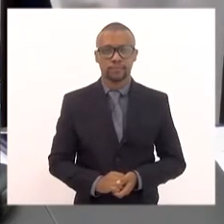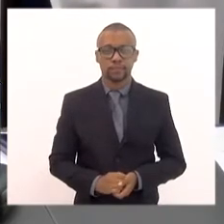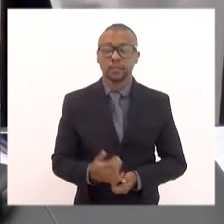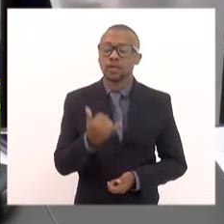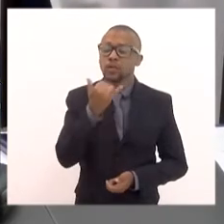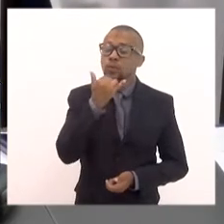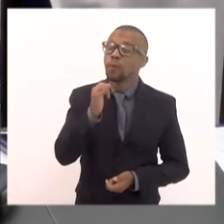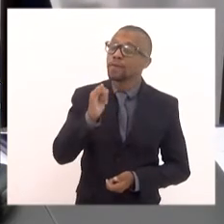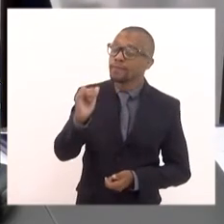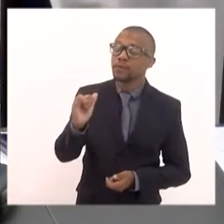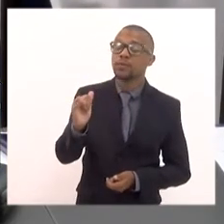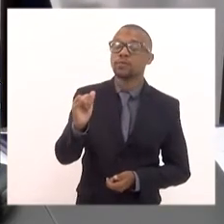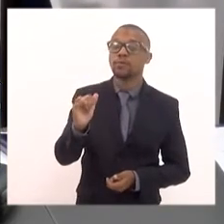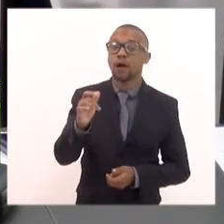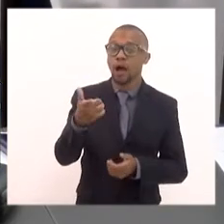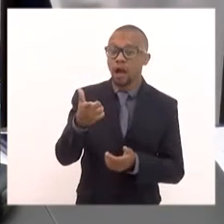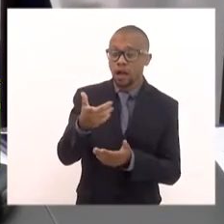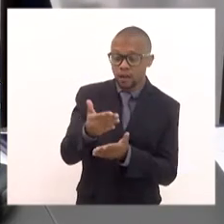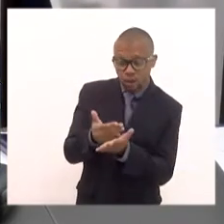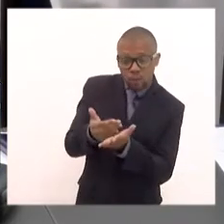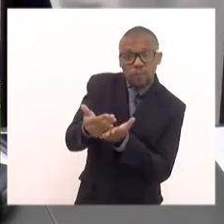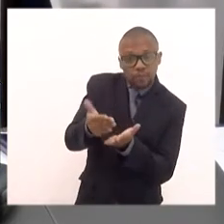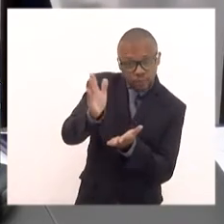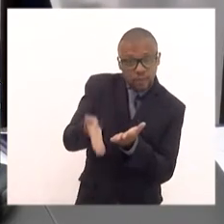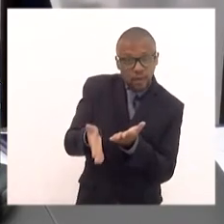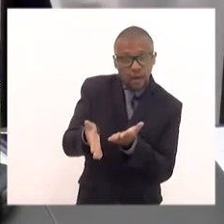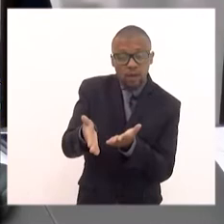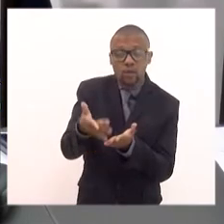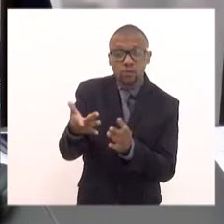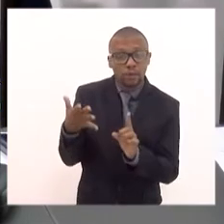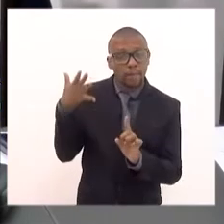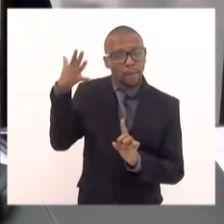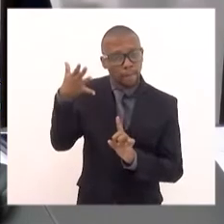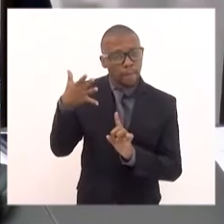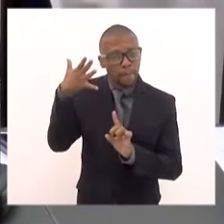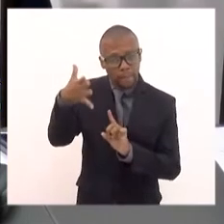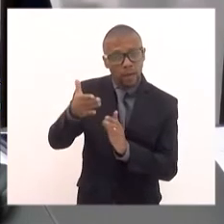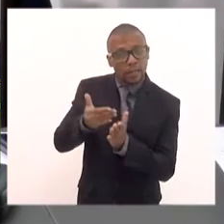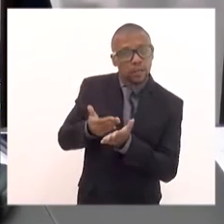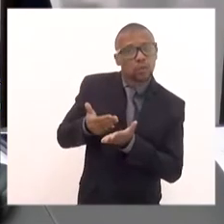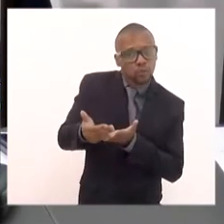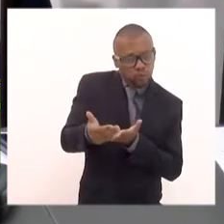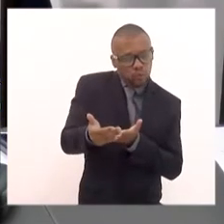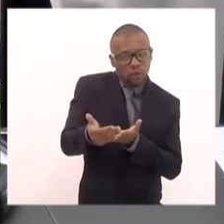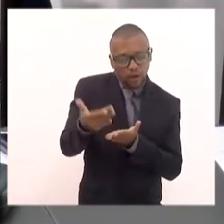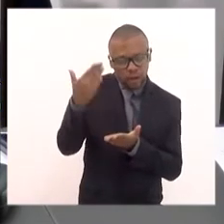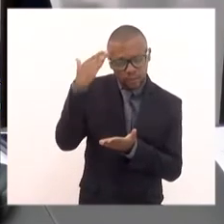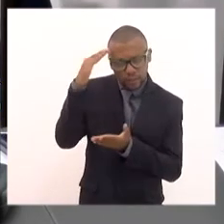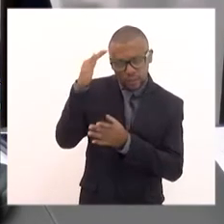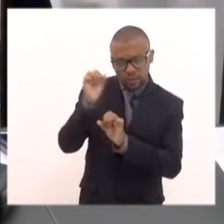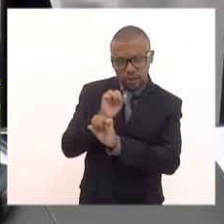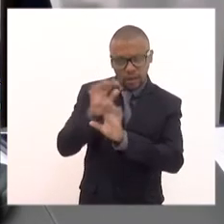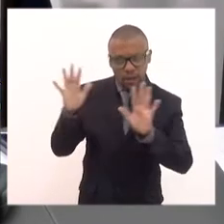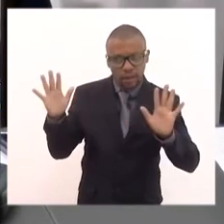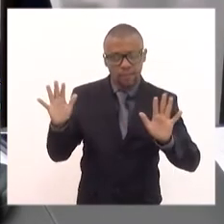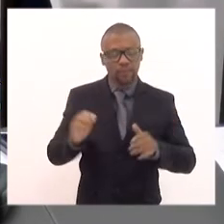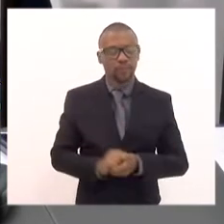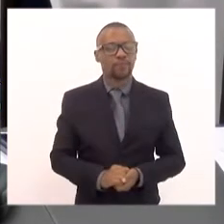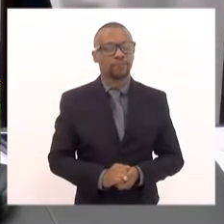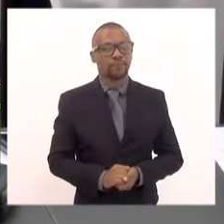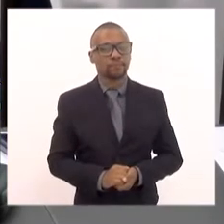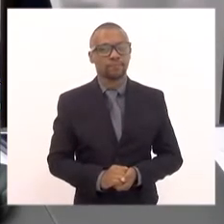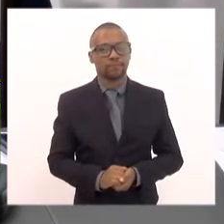no ar, viu? A audiência já começou. Nós estou fazendo aqui uma fala introdutória. Entendeu? Agora eu